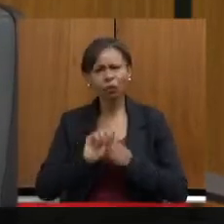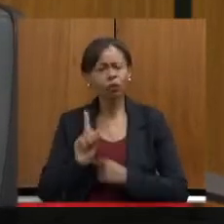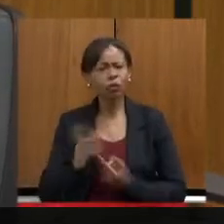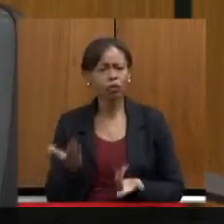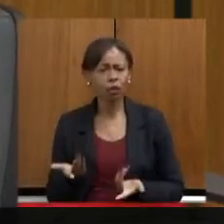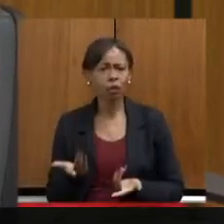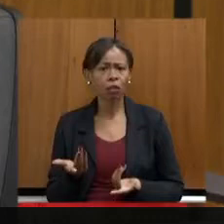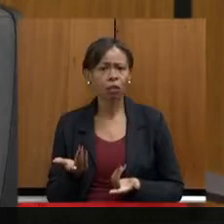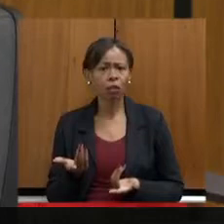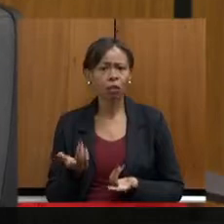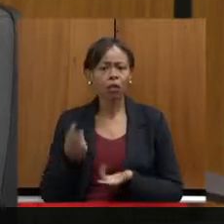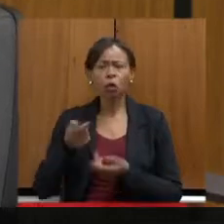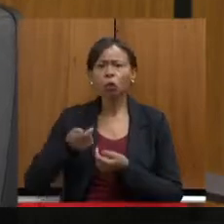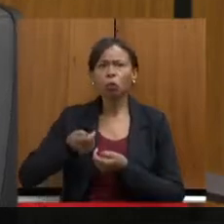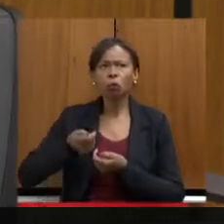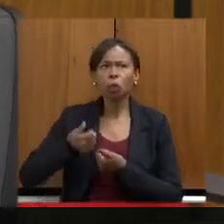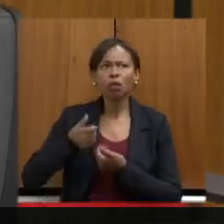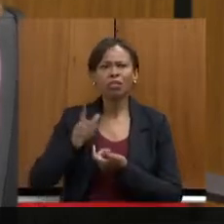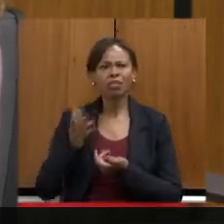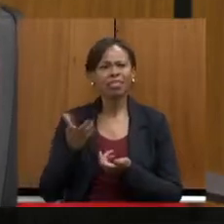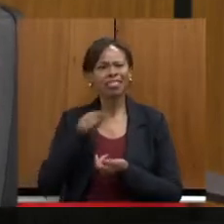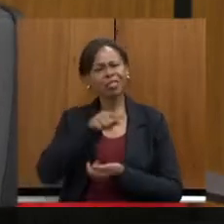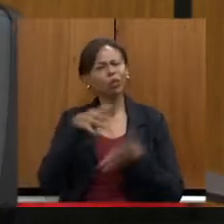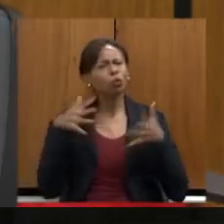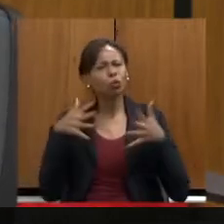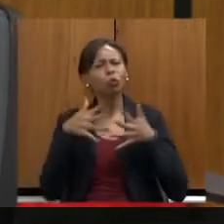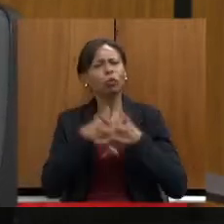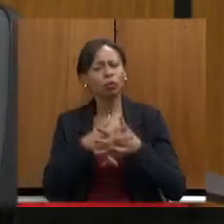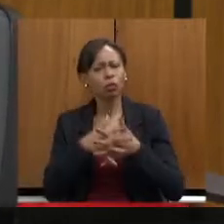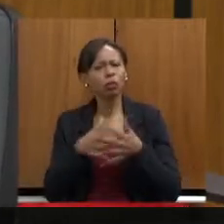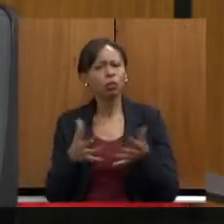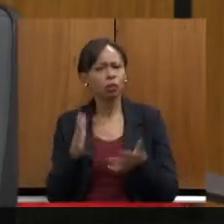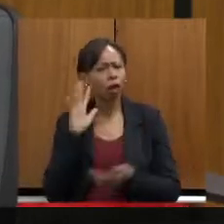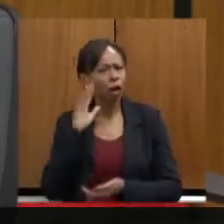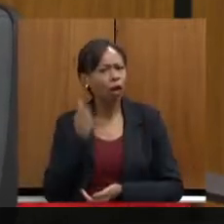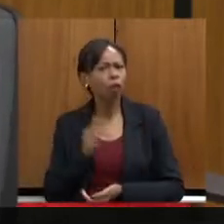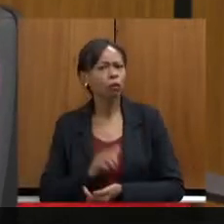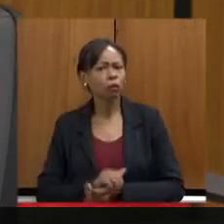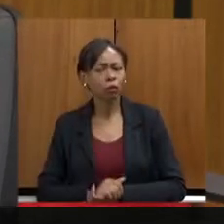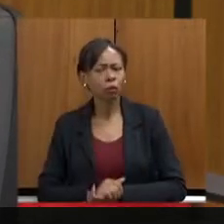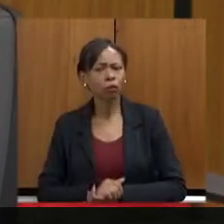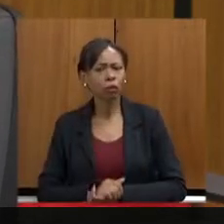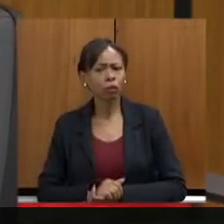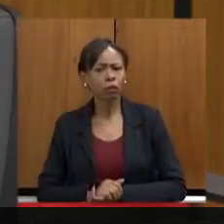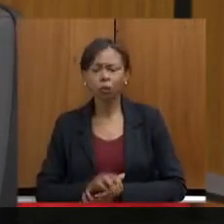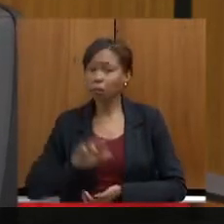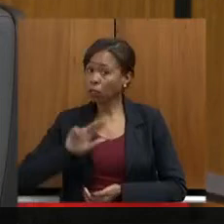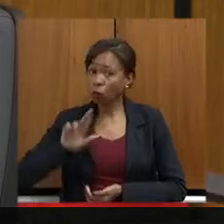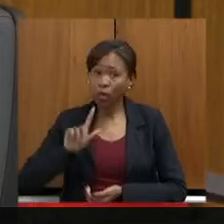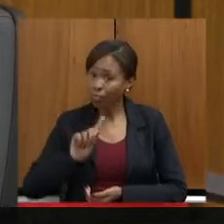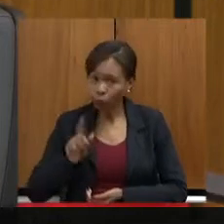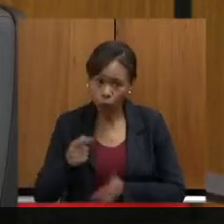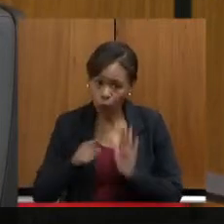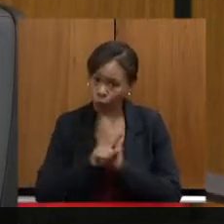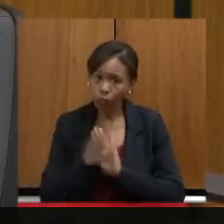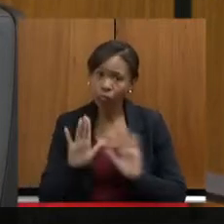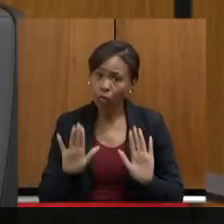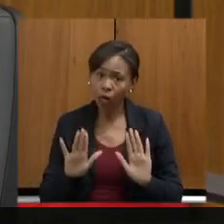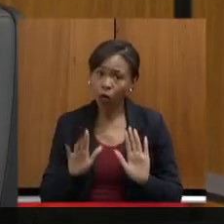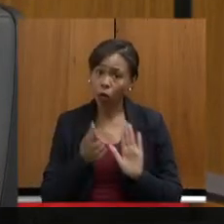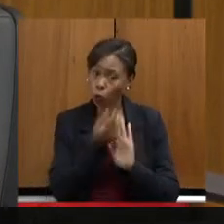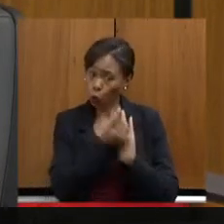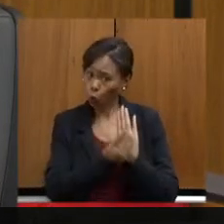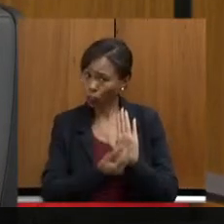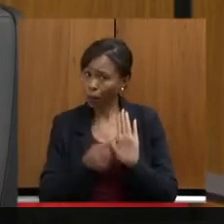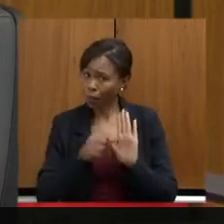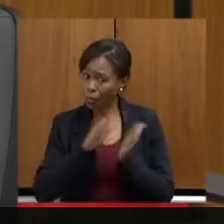está lá no auxílios acho que se misturou e não não diz respeito a isso que está no orçamento não é o que